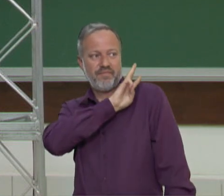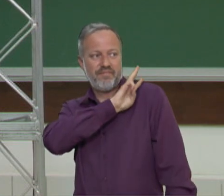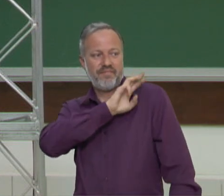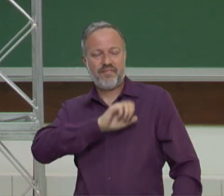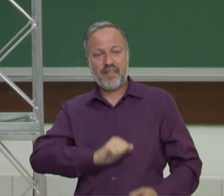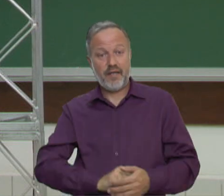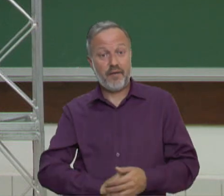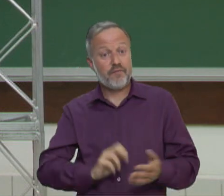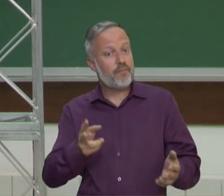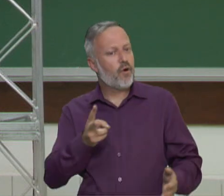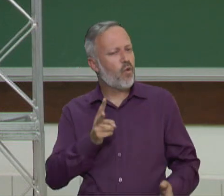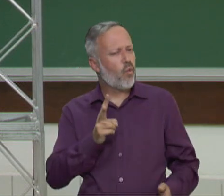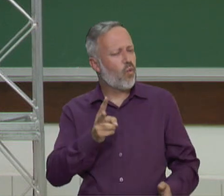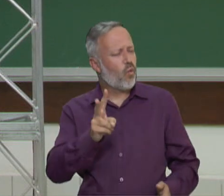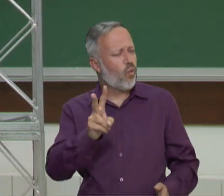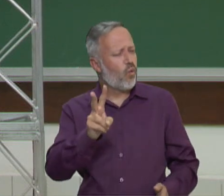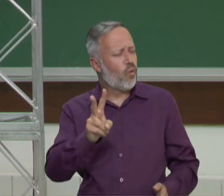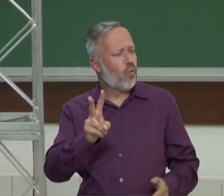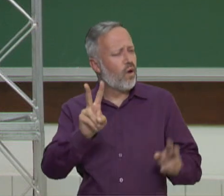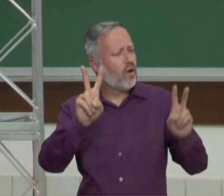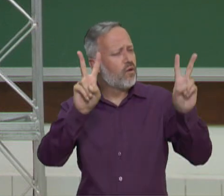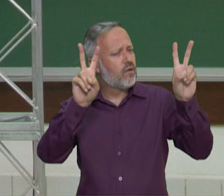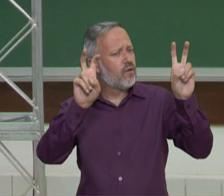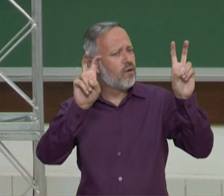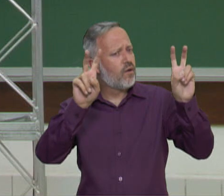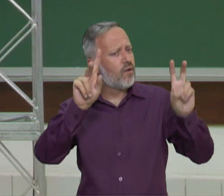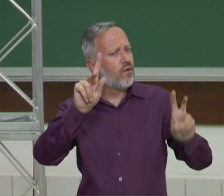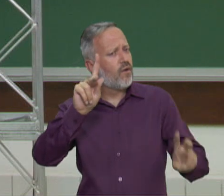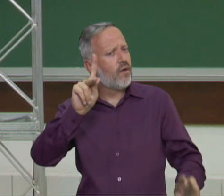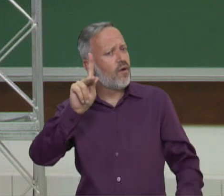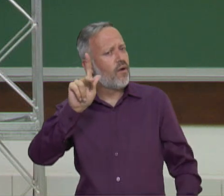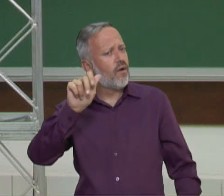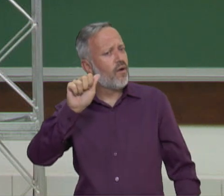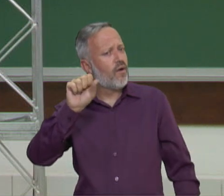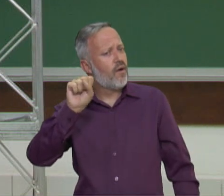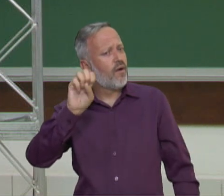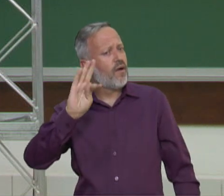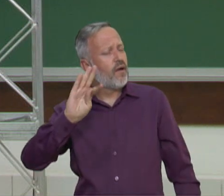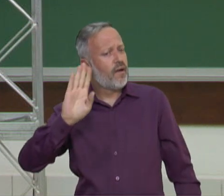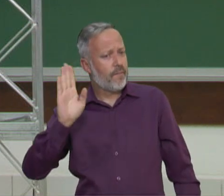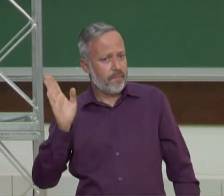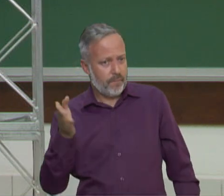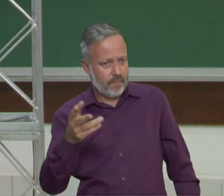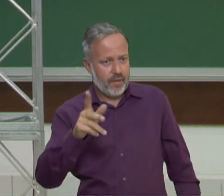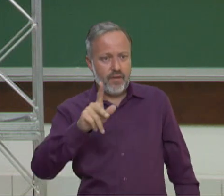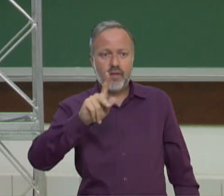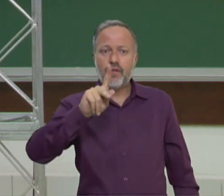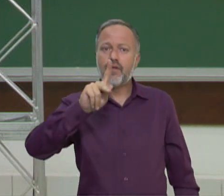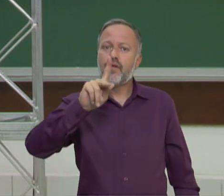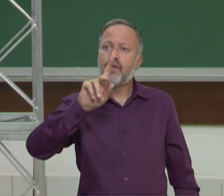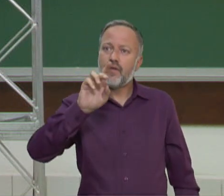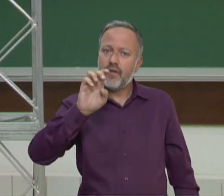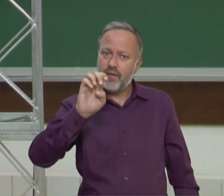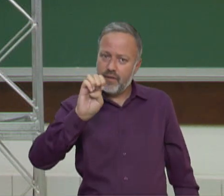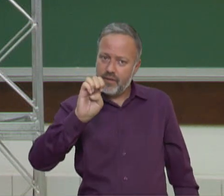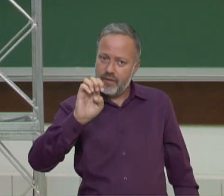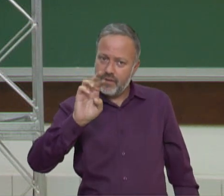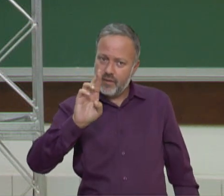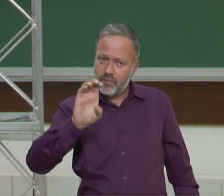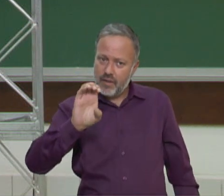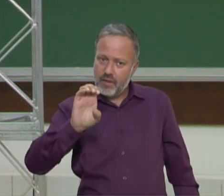dar continuidade ao conteúdo de Past Perfect. Na aula passada, nós vimos o Past Perfect na